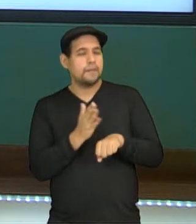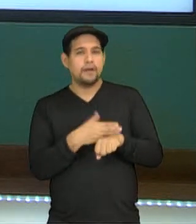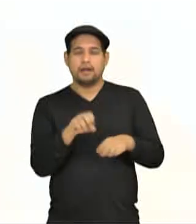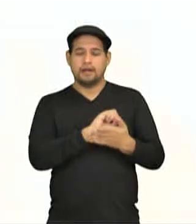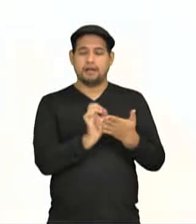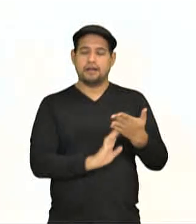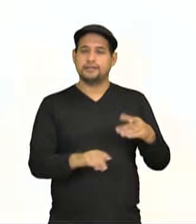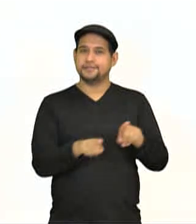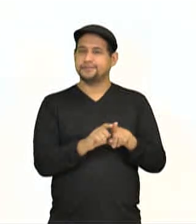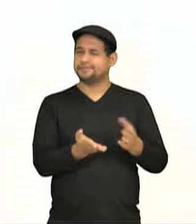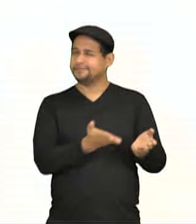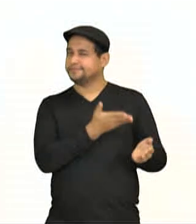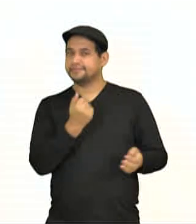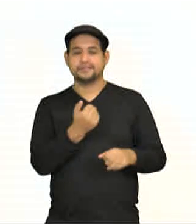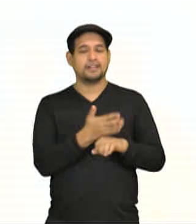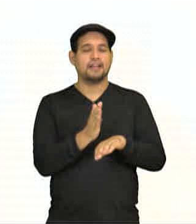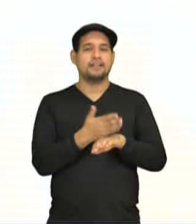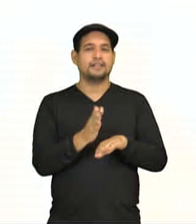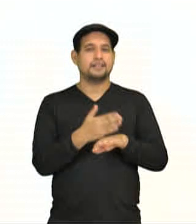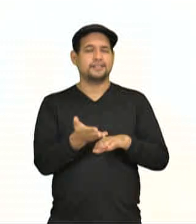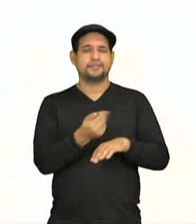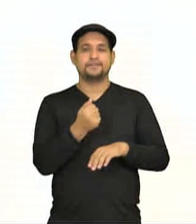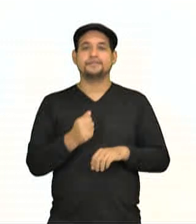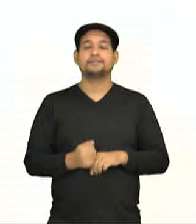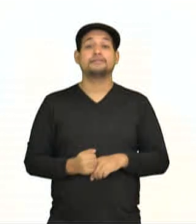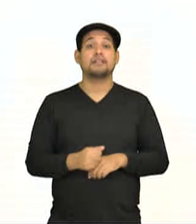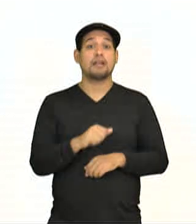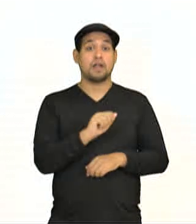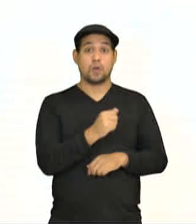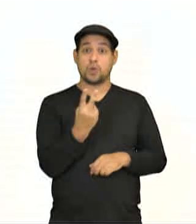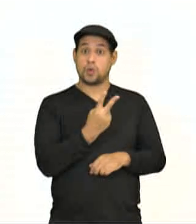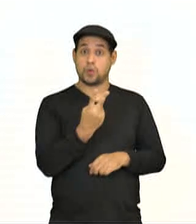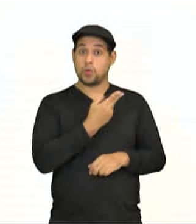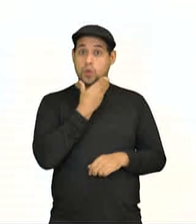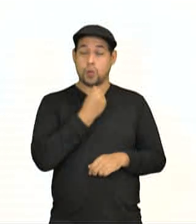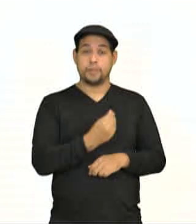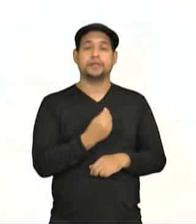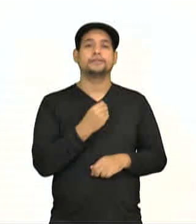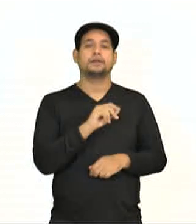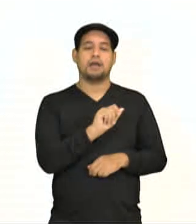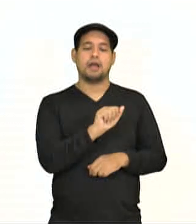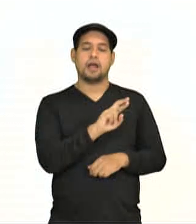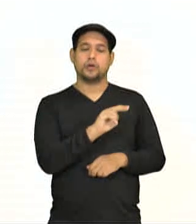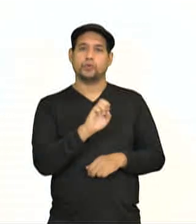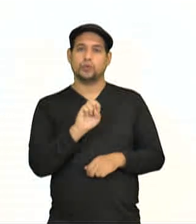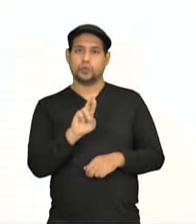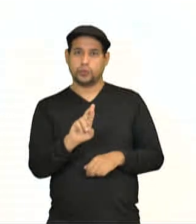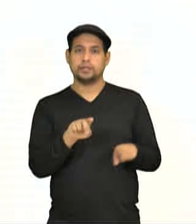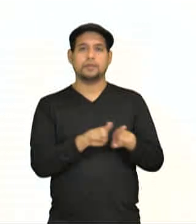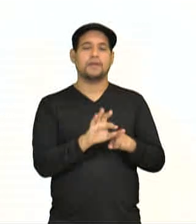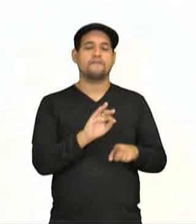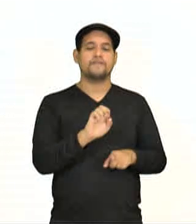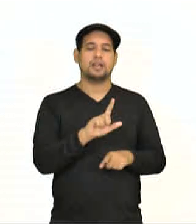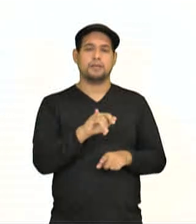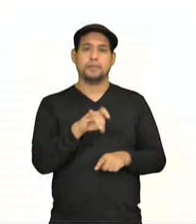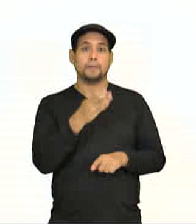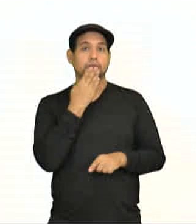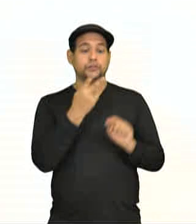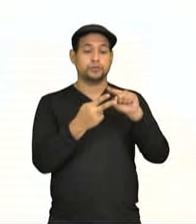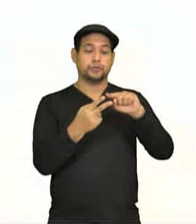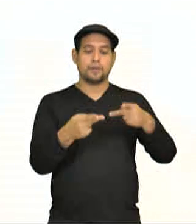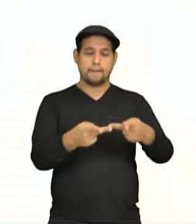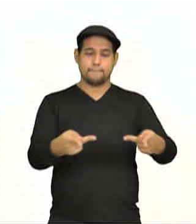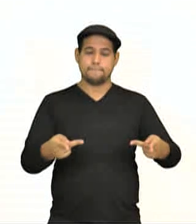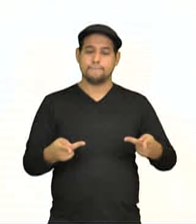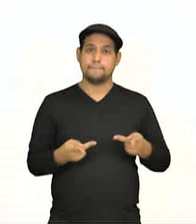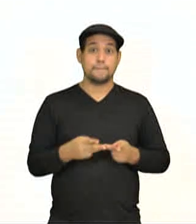só, vamos praticar um pouquinho, então me acompanhe. Arthur e Felipe pediram duas pizzas médias, tá? Uma